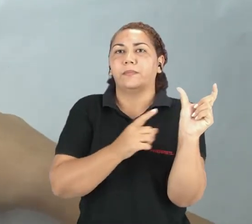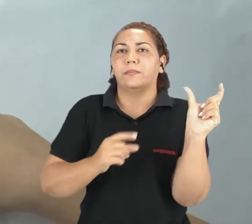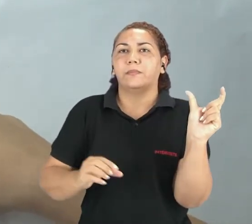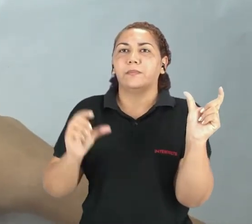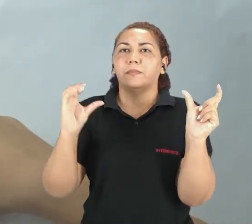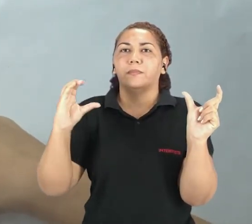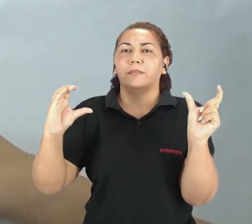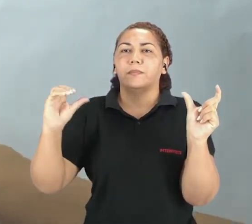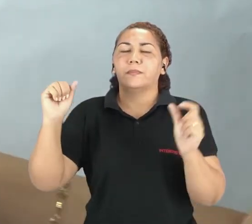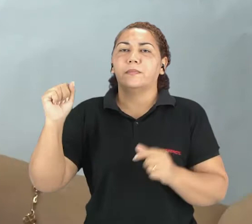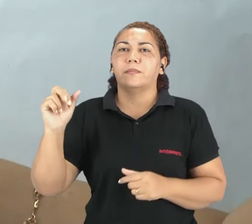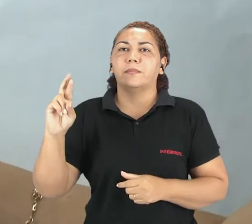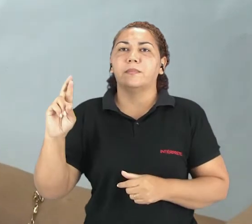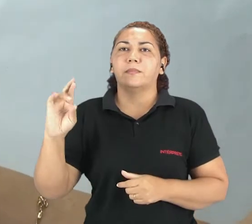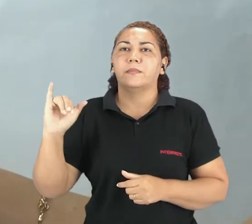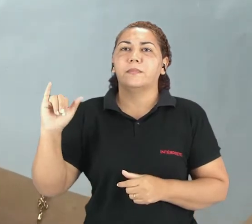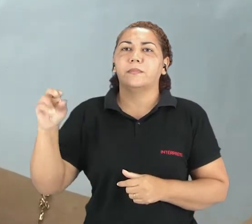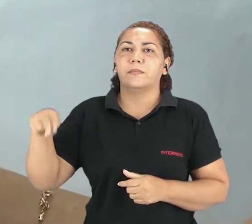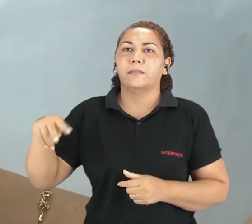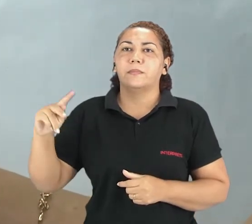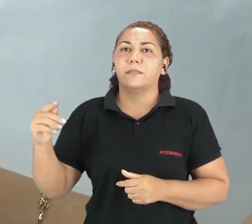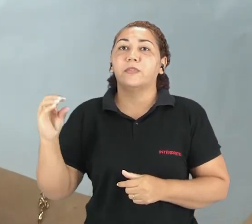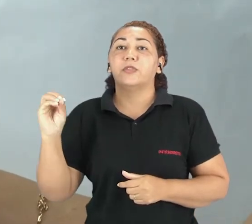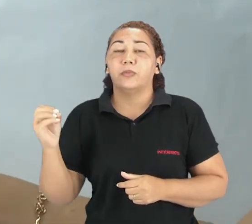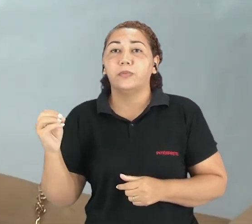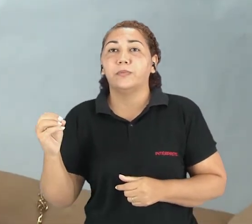Carrinho, ela é o quê? Um pronome.